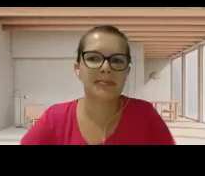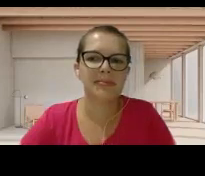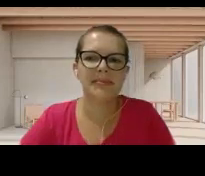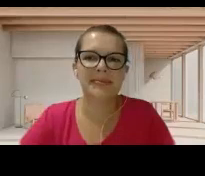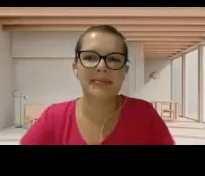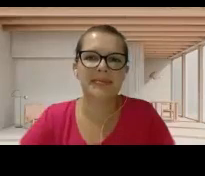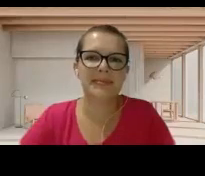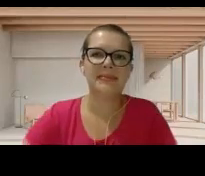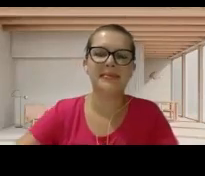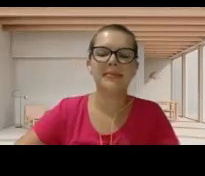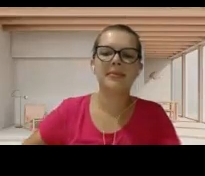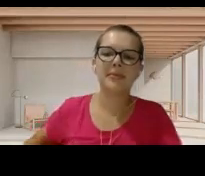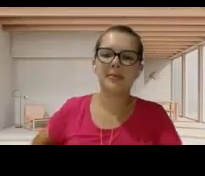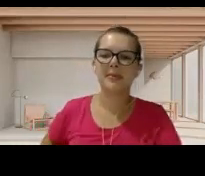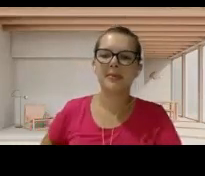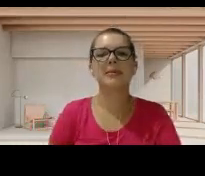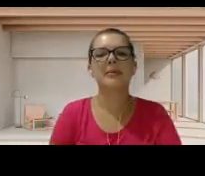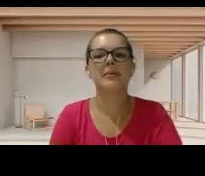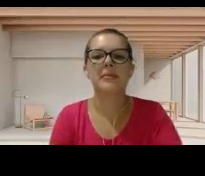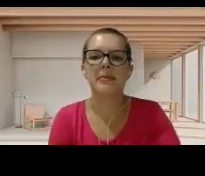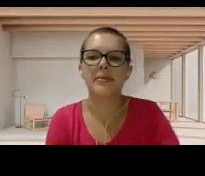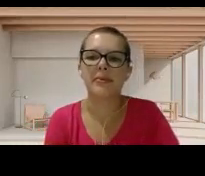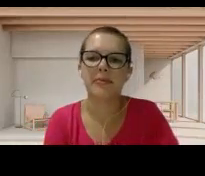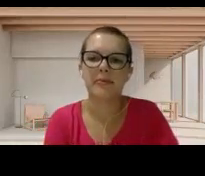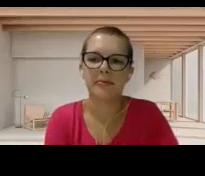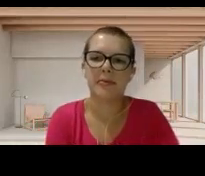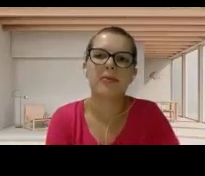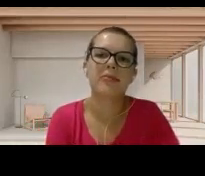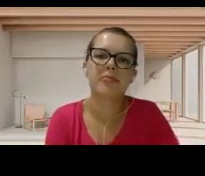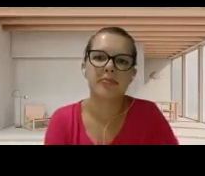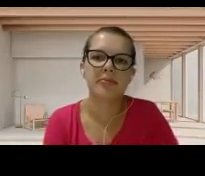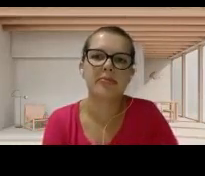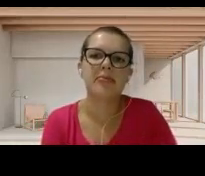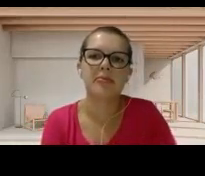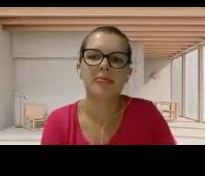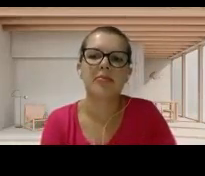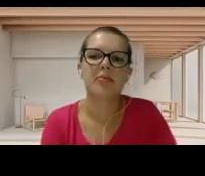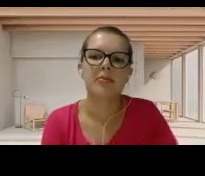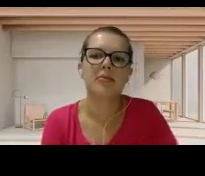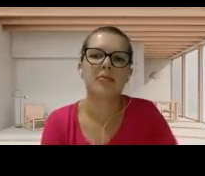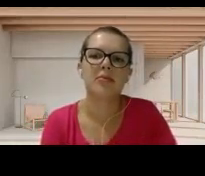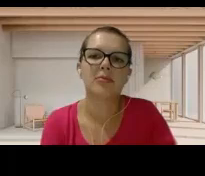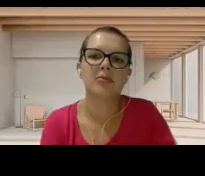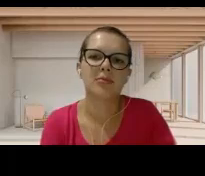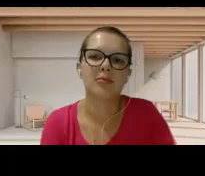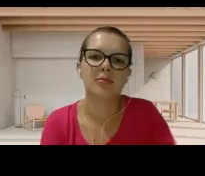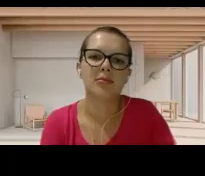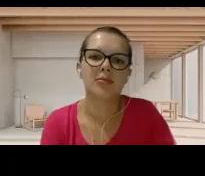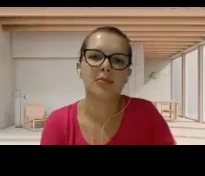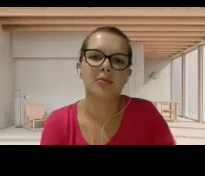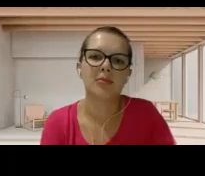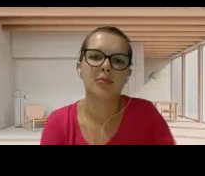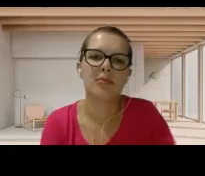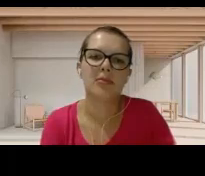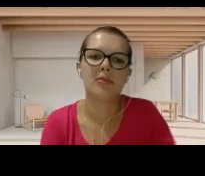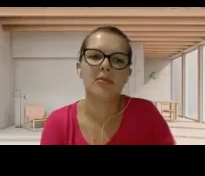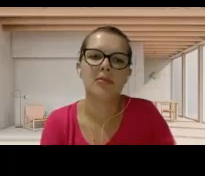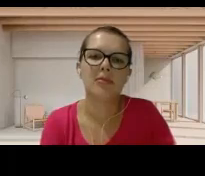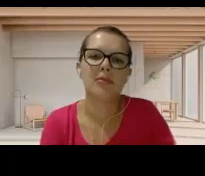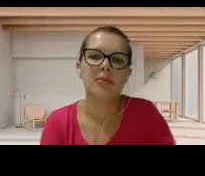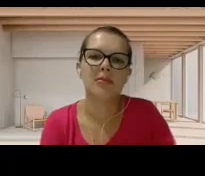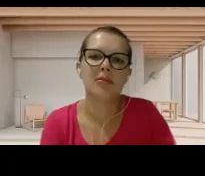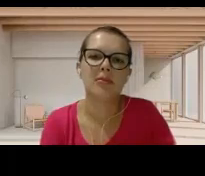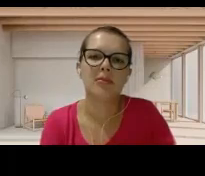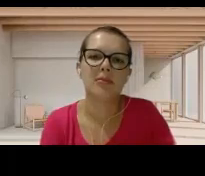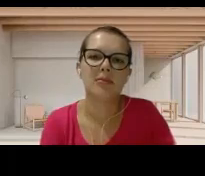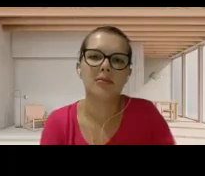Porque ela tem que dar essas 3 licenças em 3 fases diferentes e dificulta ao máximo. É dificultado.